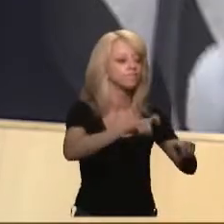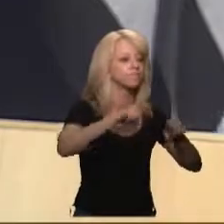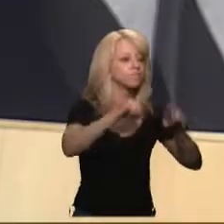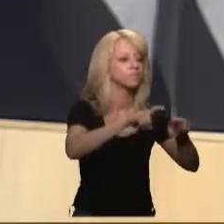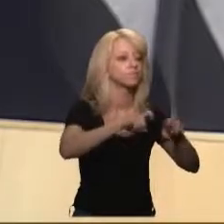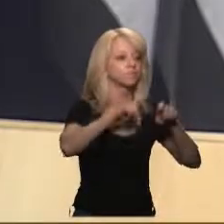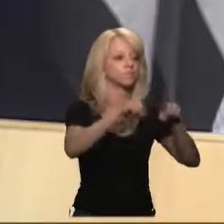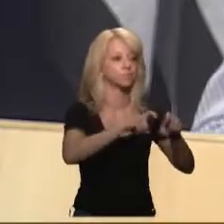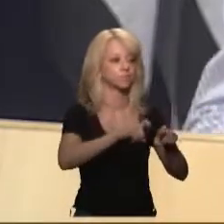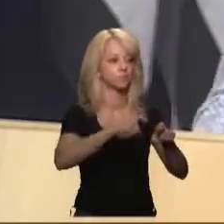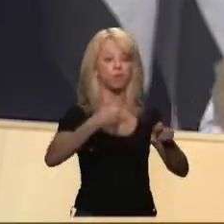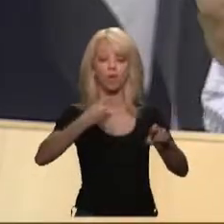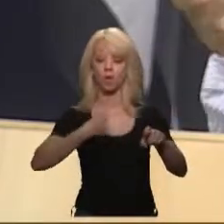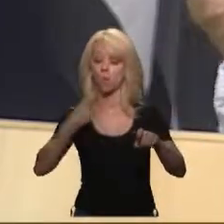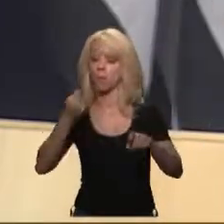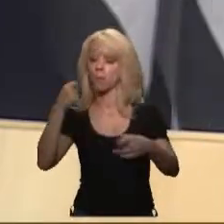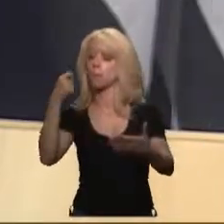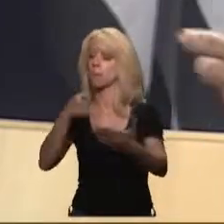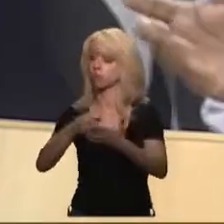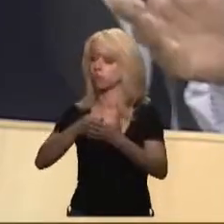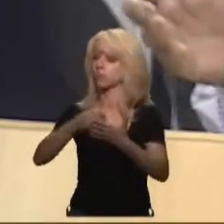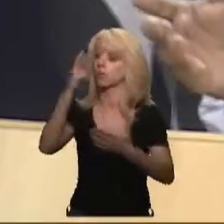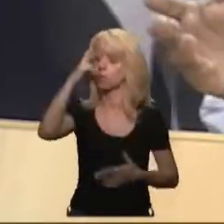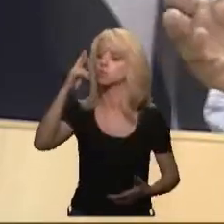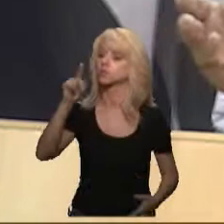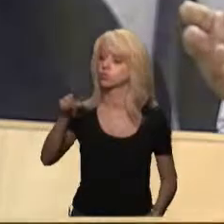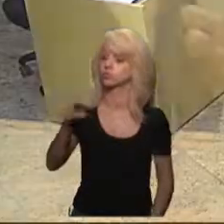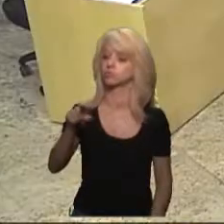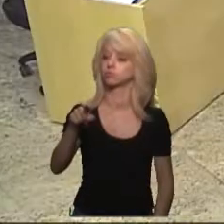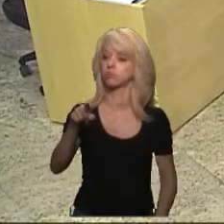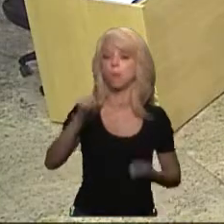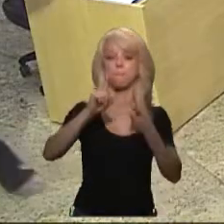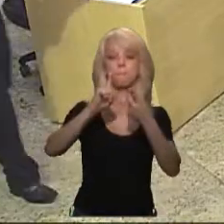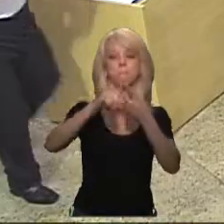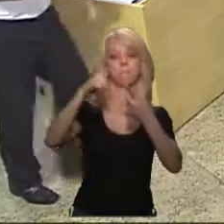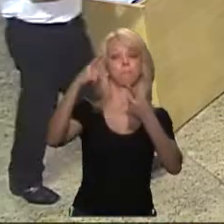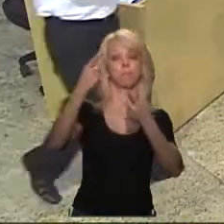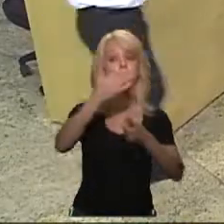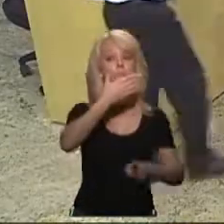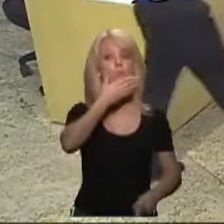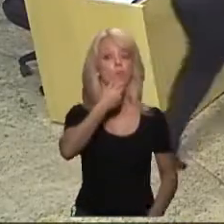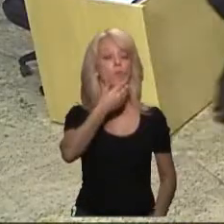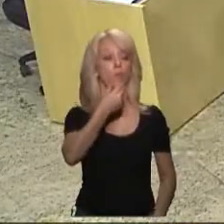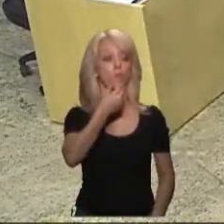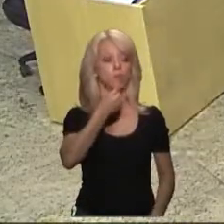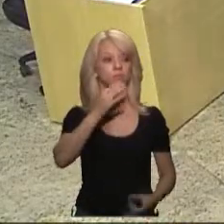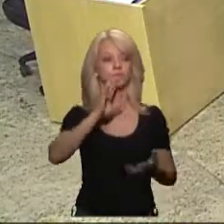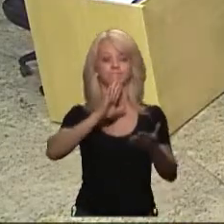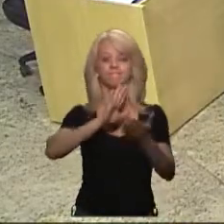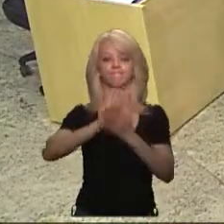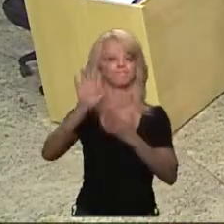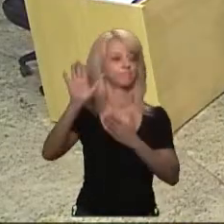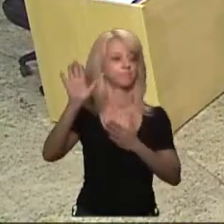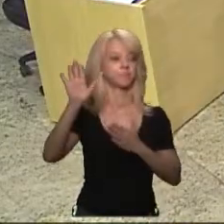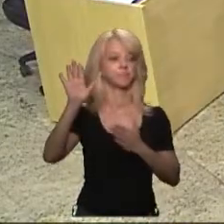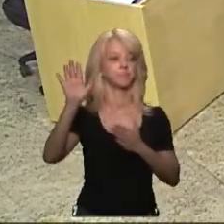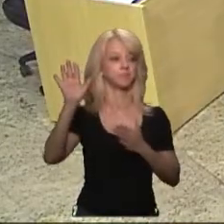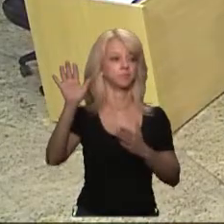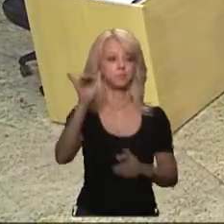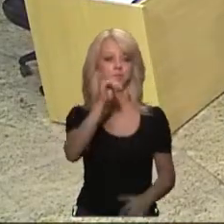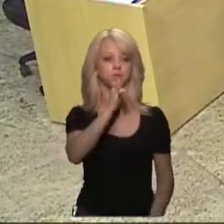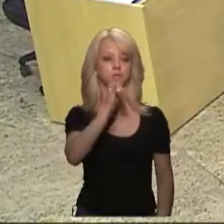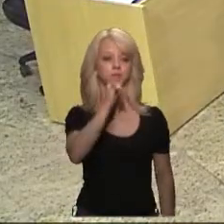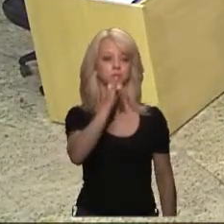foi embora. Entendeu? Então... Senhor vereador, se me permite só colaborar rapidamente. Senhor vereador, o Google